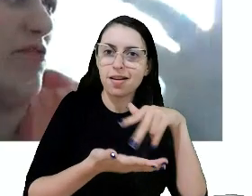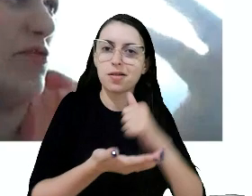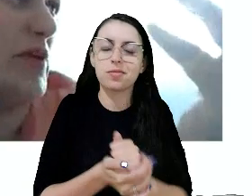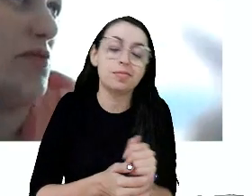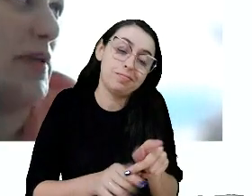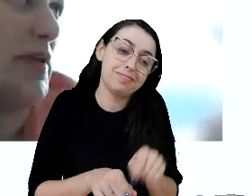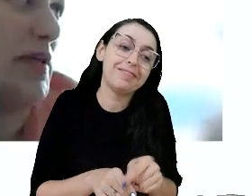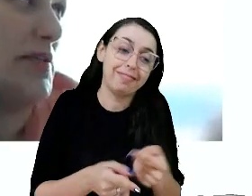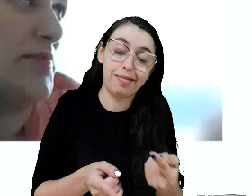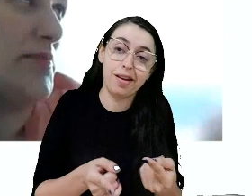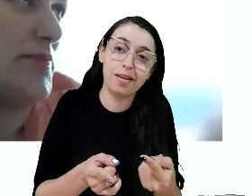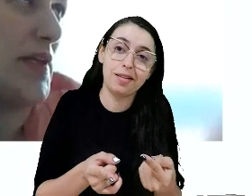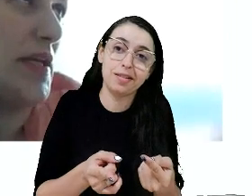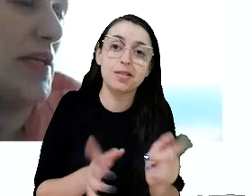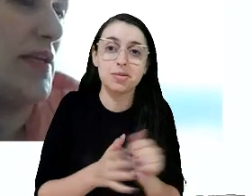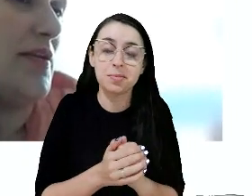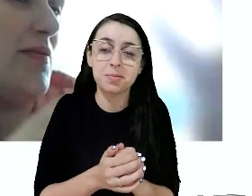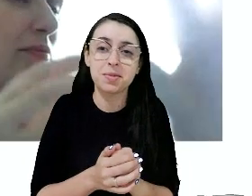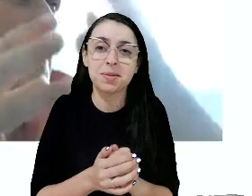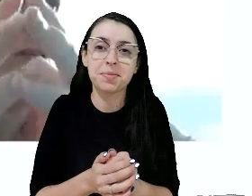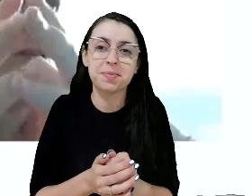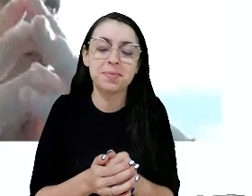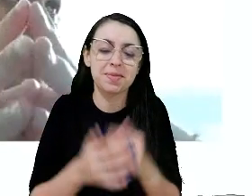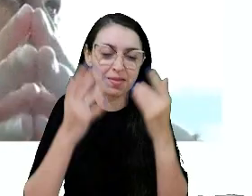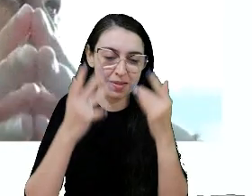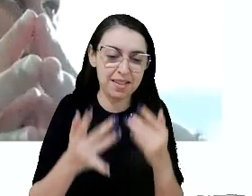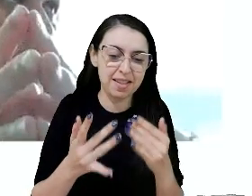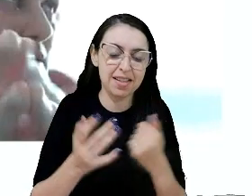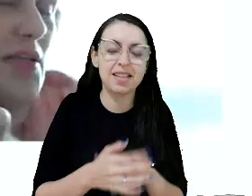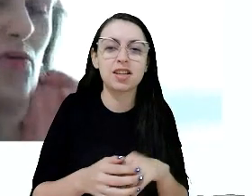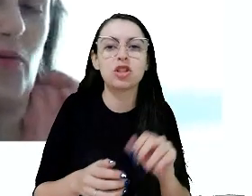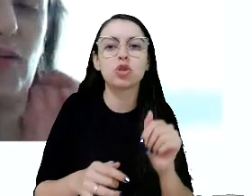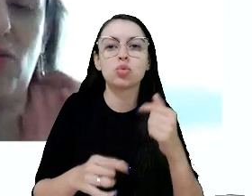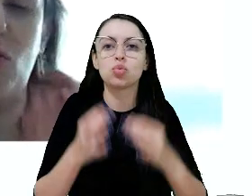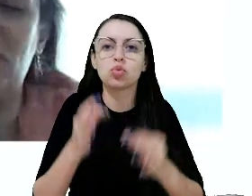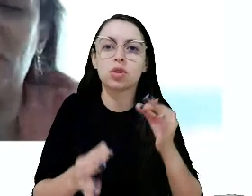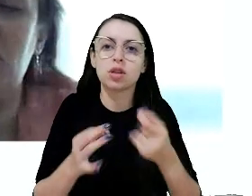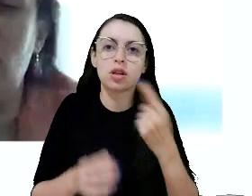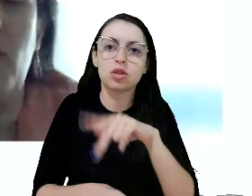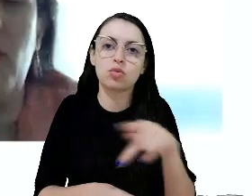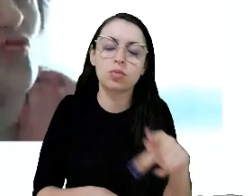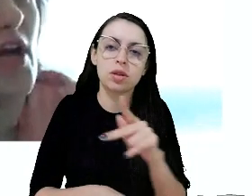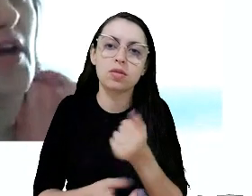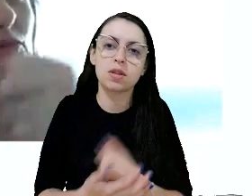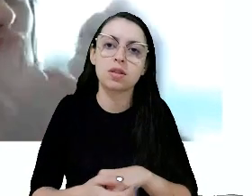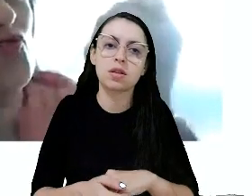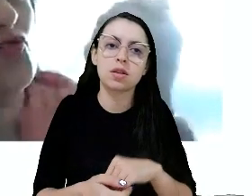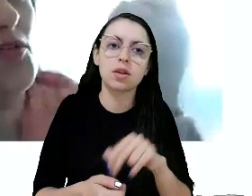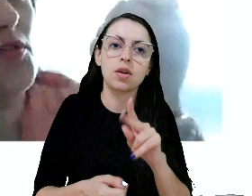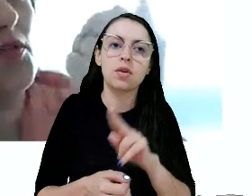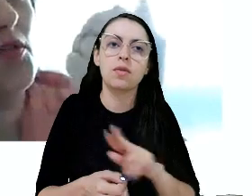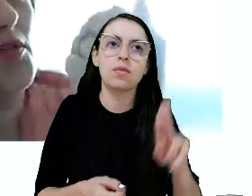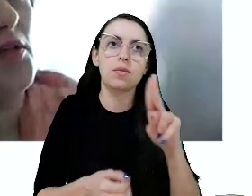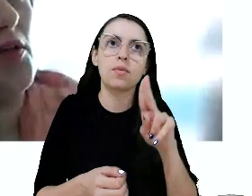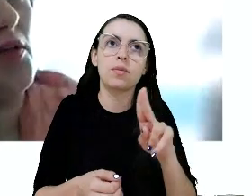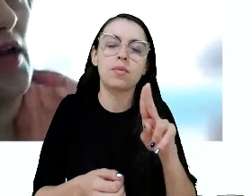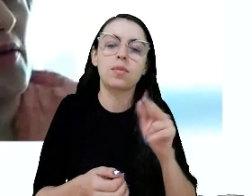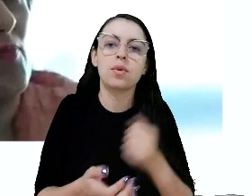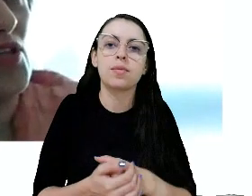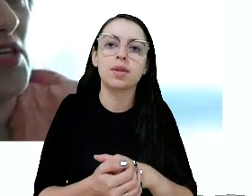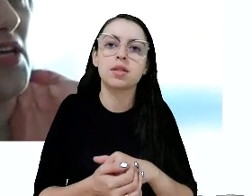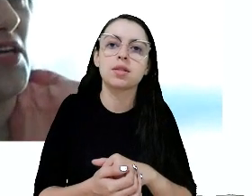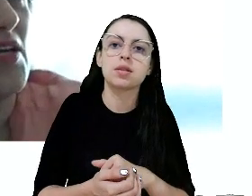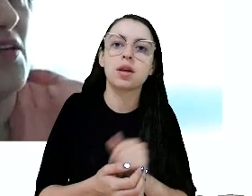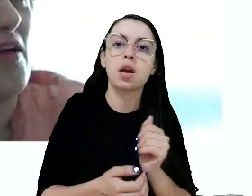dançar, não era professora, mas a professora Silvia é jurista, é professora doutora da Faculdade de Direito